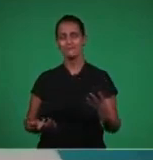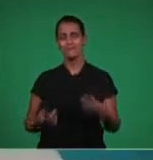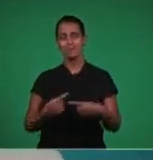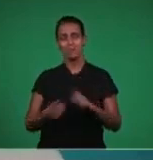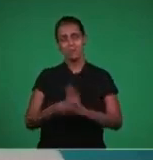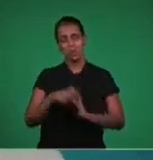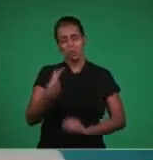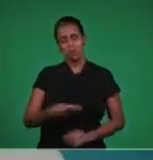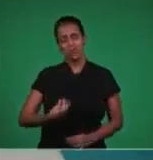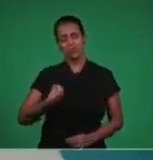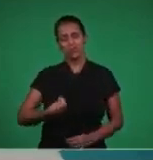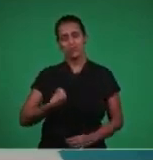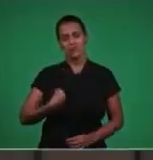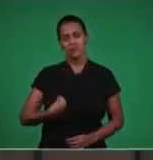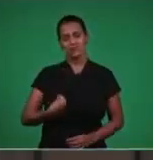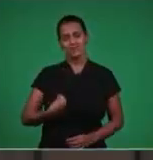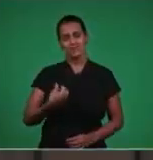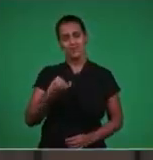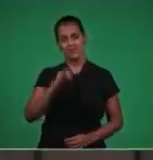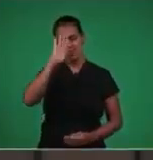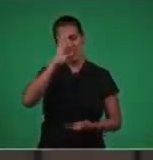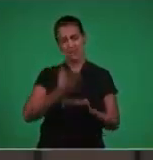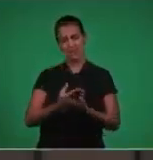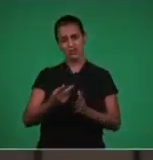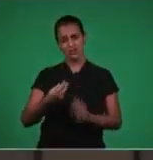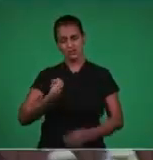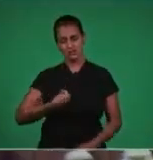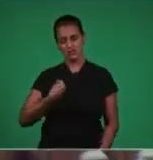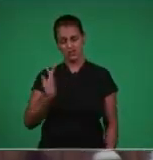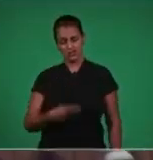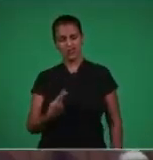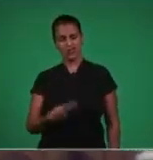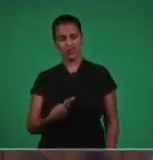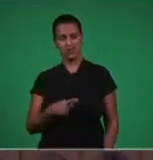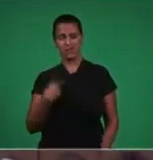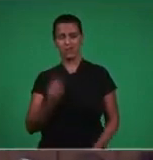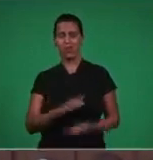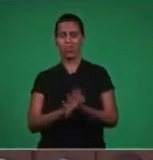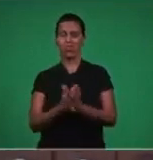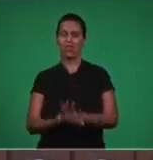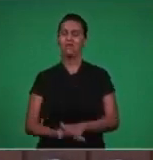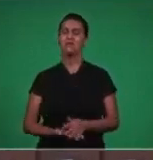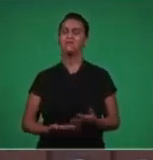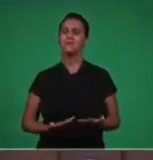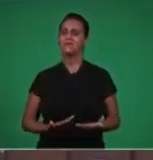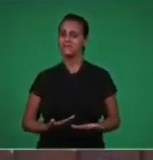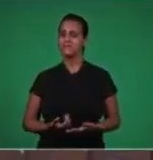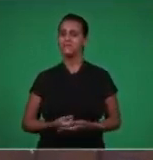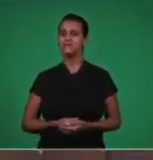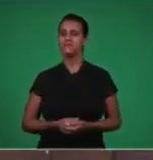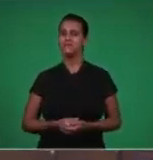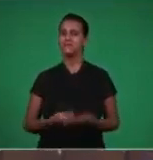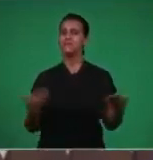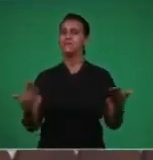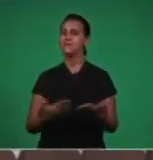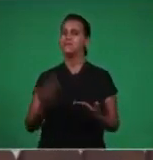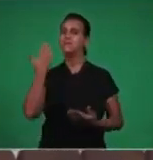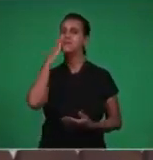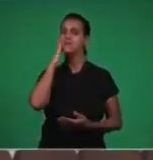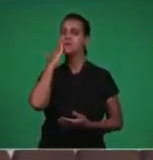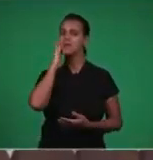mais miseráveis de todas as criaturas. Vamos definir e encerrar aqui o entendimento a respeito da